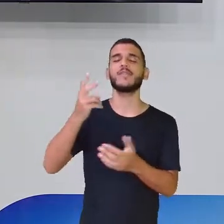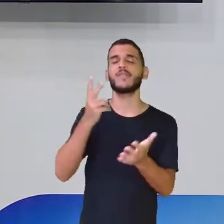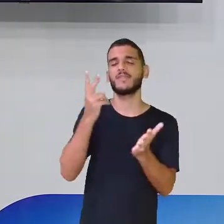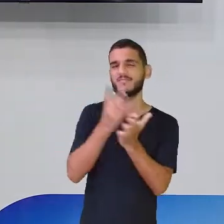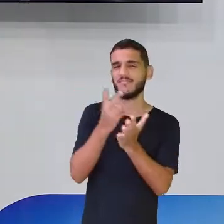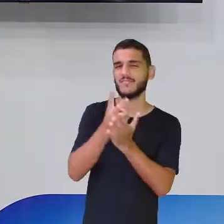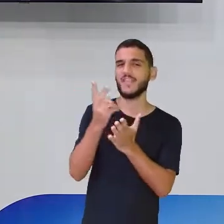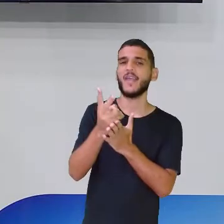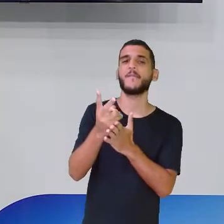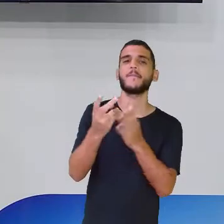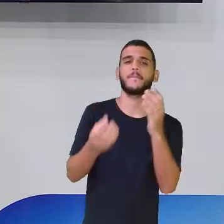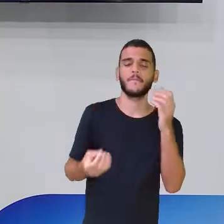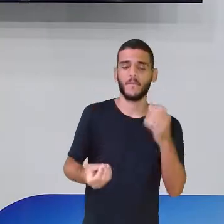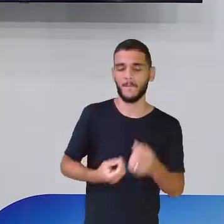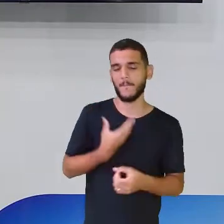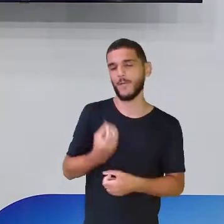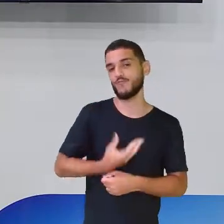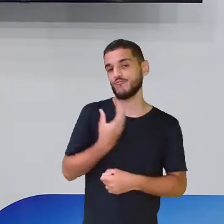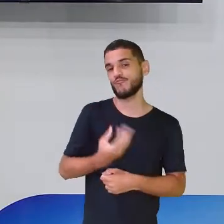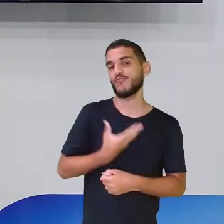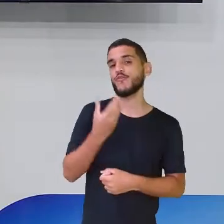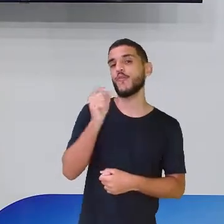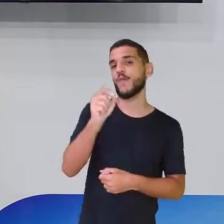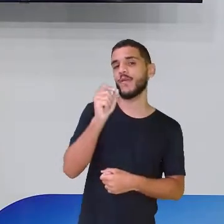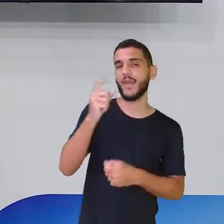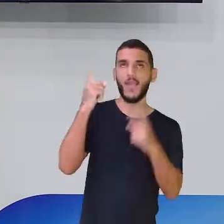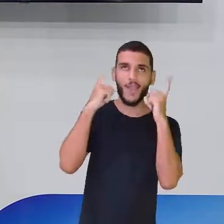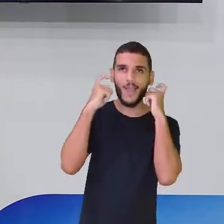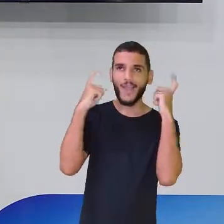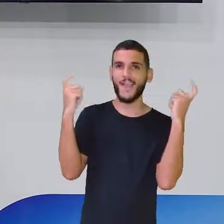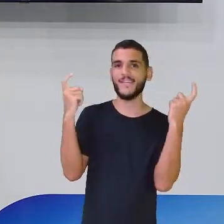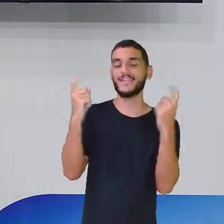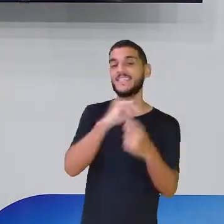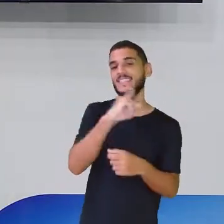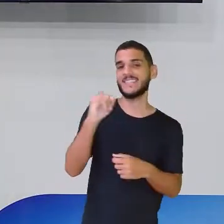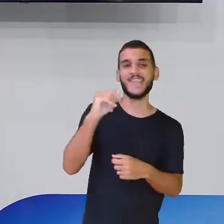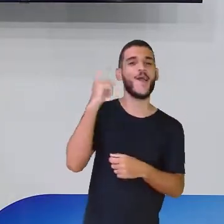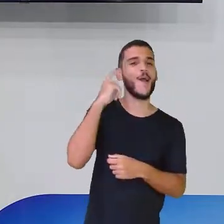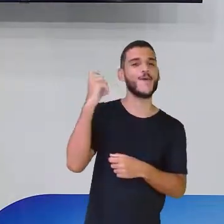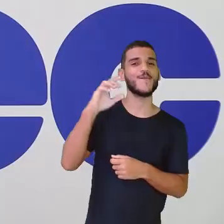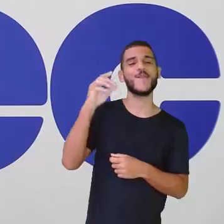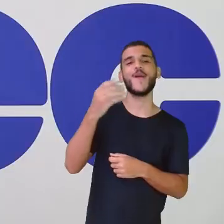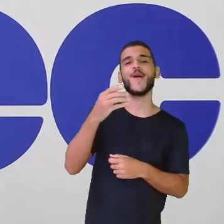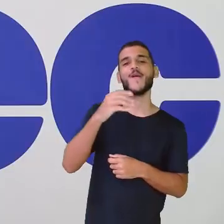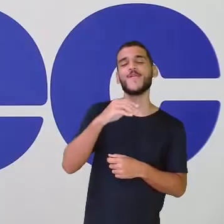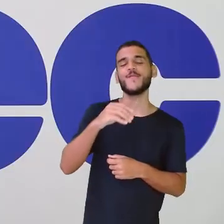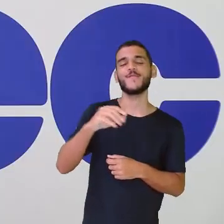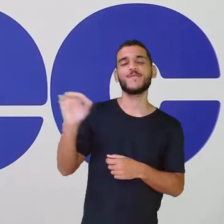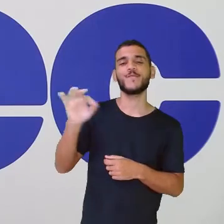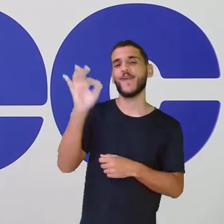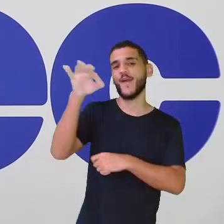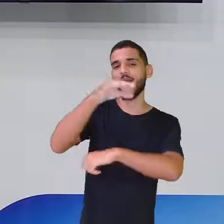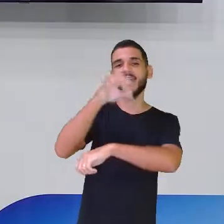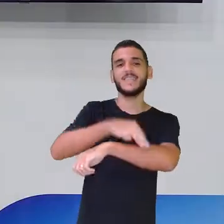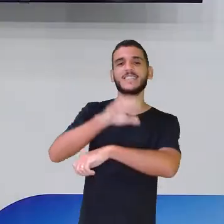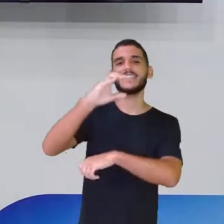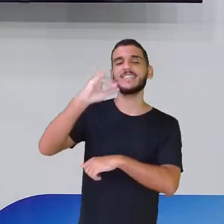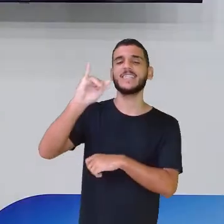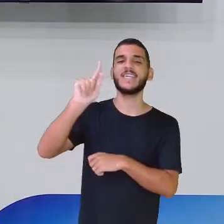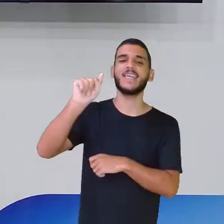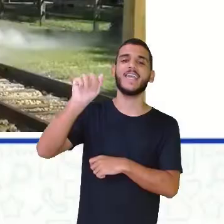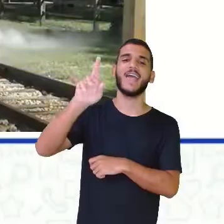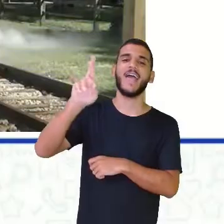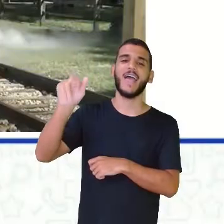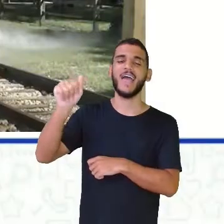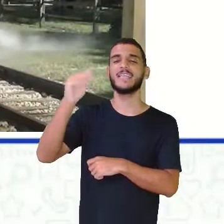sei se você... Quem já ouviu uma cigarra sabe bem o que é isso, né? Oh, adoro! Bora seguindo. Vamos